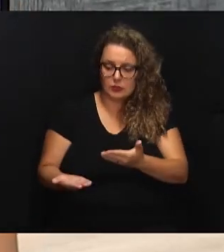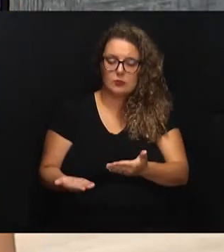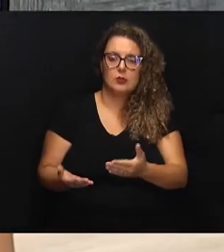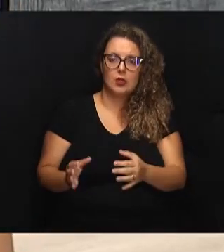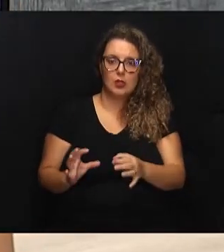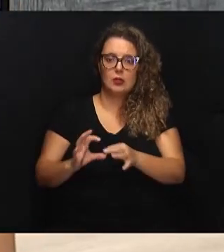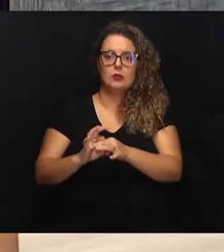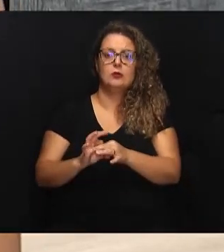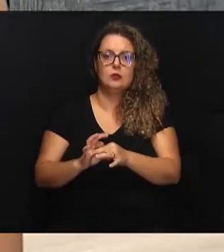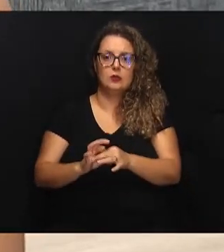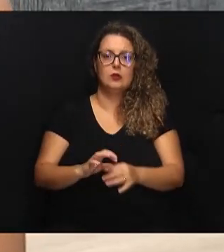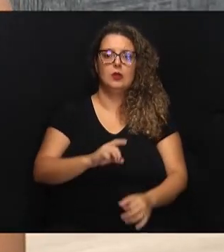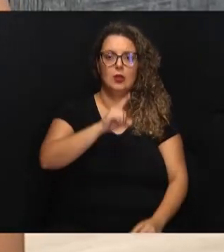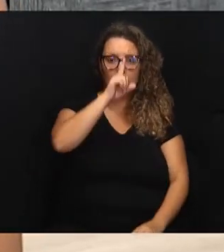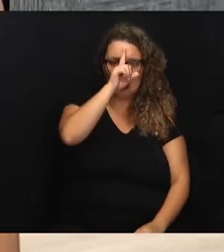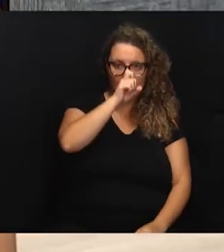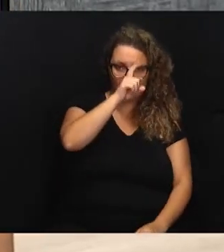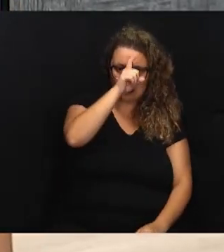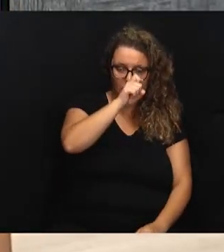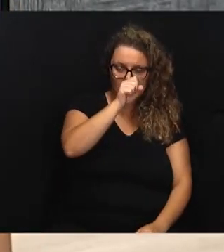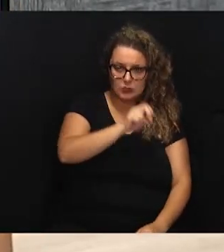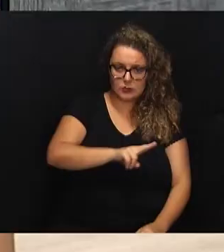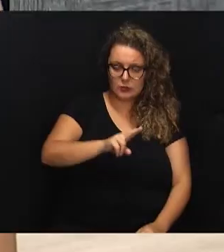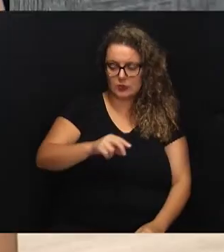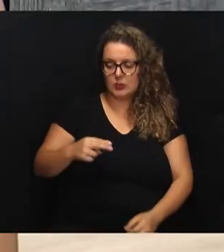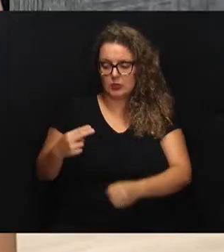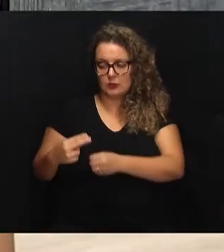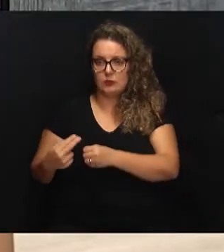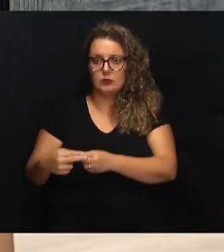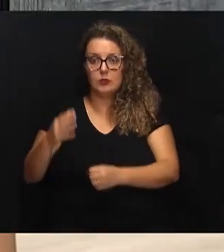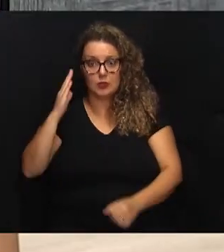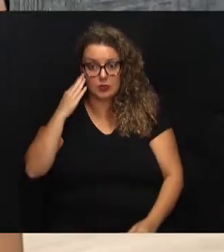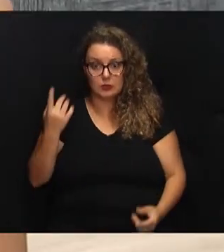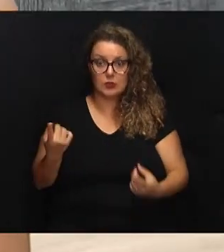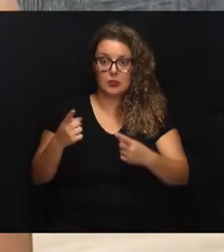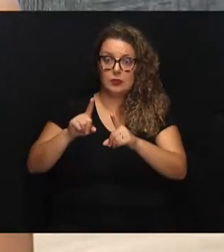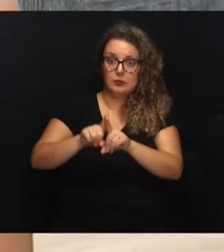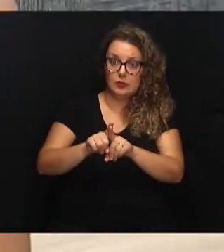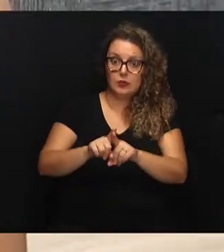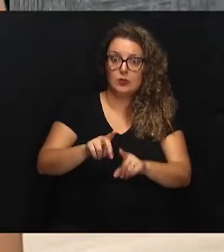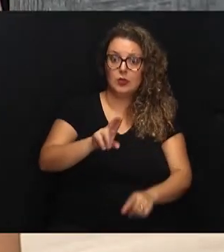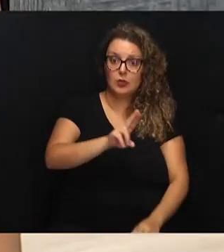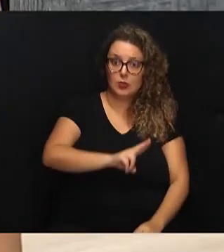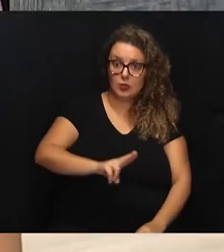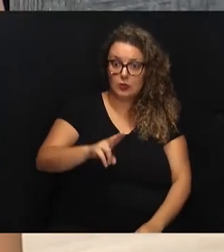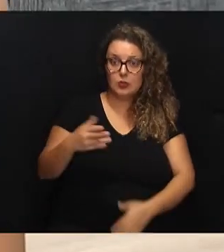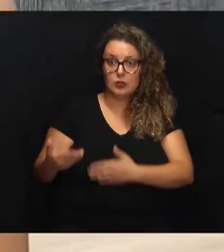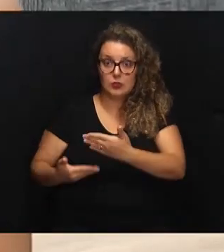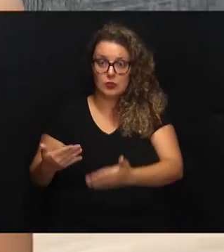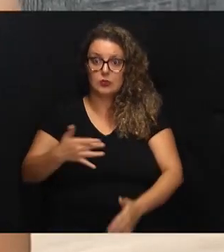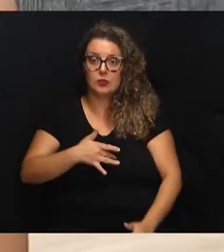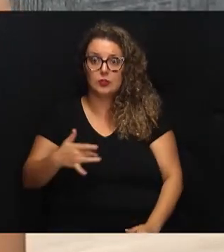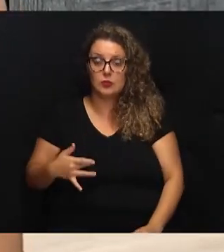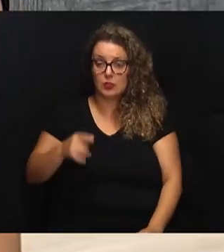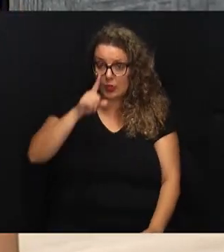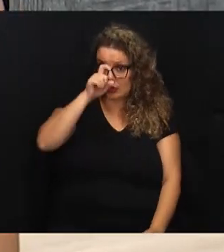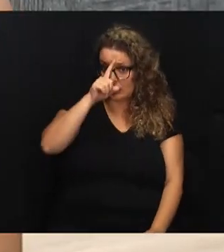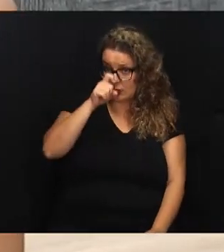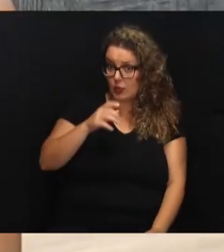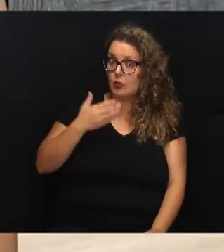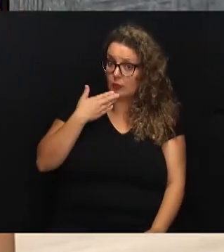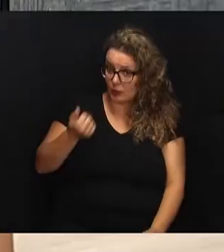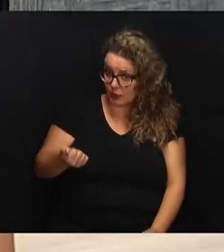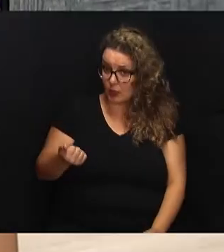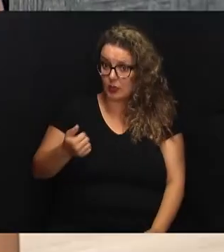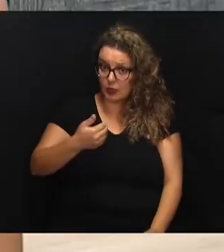o Hospital Estadual de Sumaré, por entender que, graças a essa parceria entre a universidade e o serviço de saúde, o hospital já foi considerado o melhor